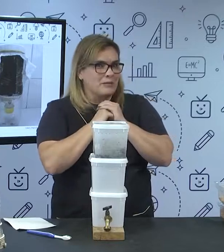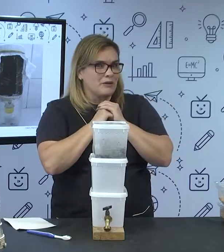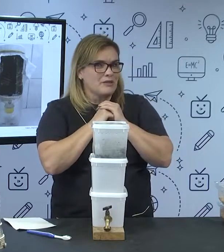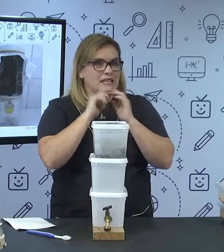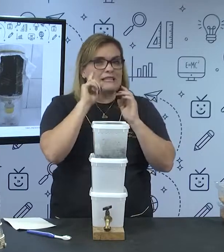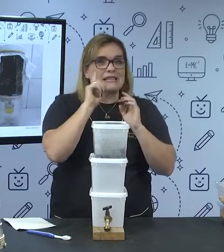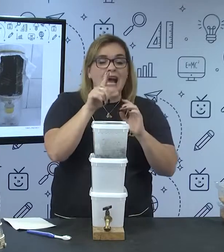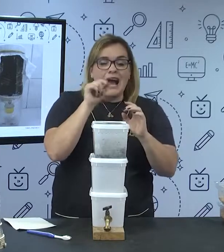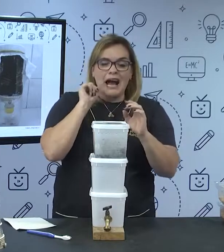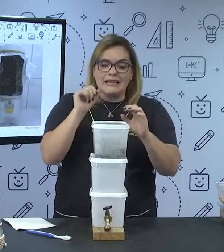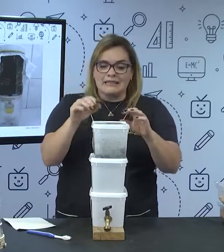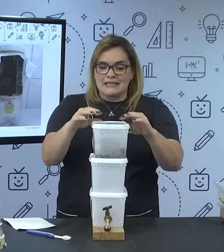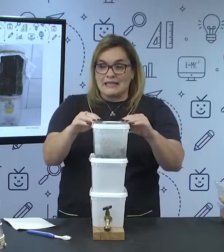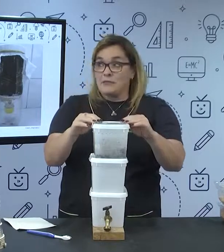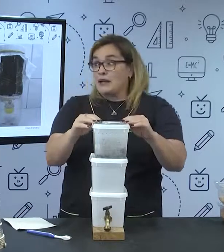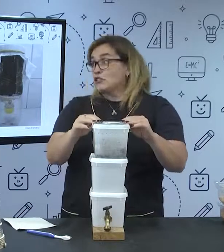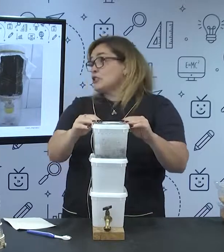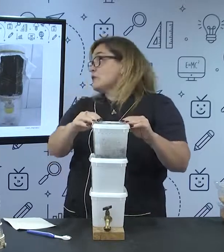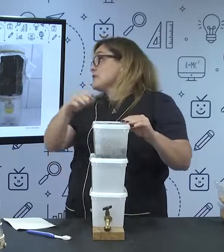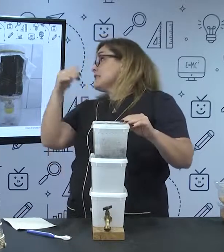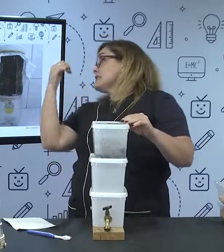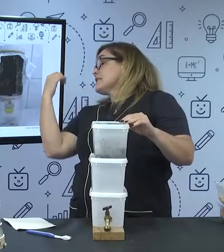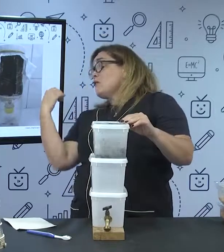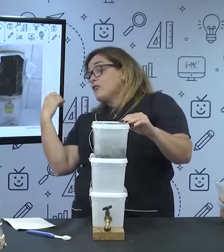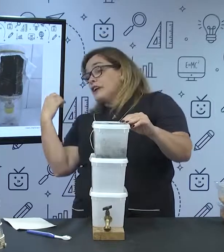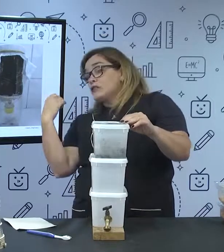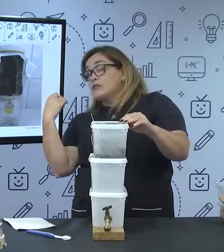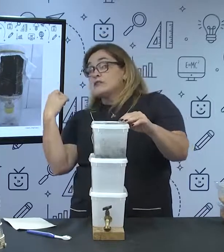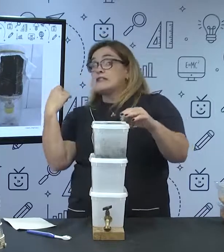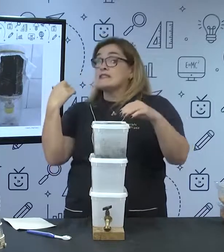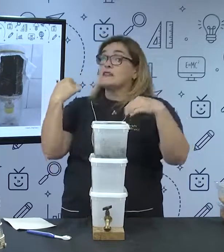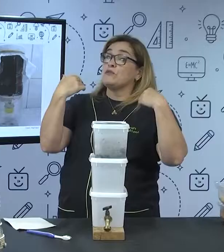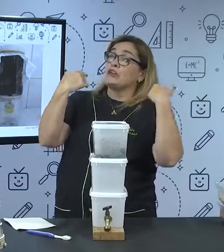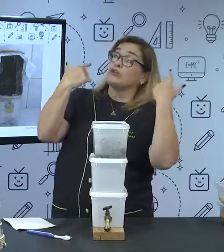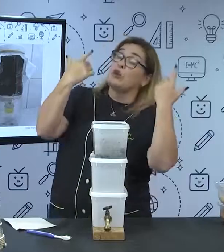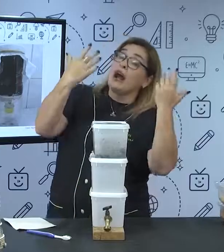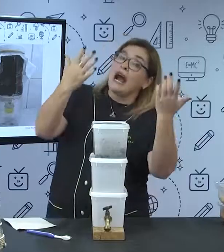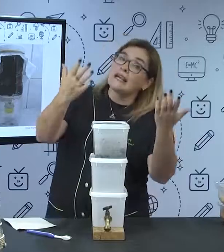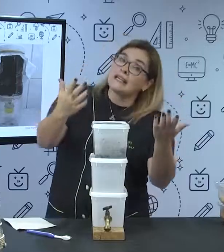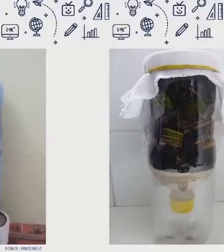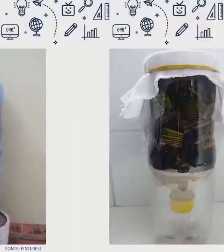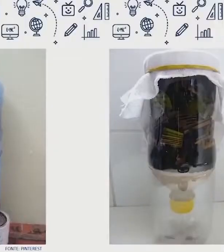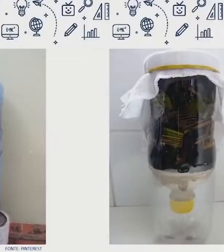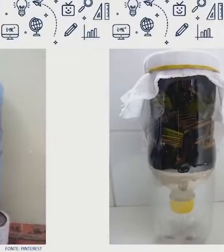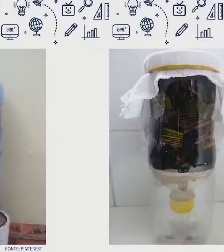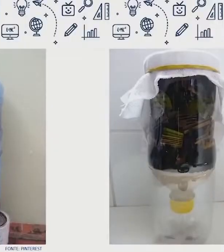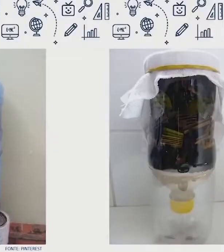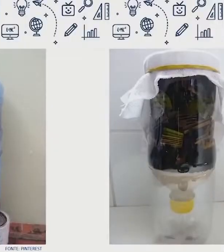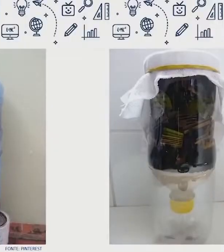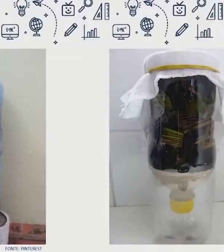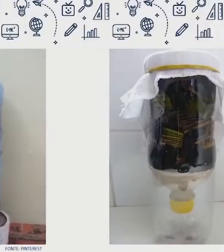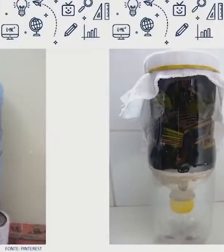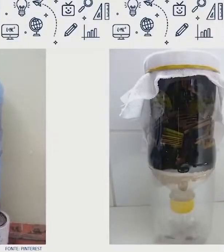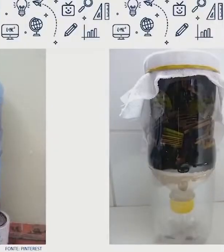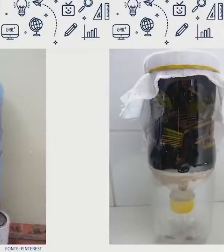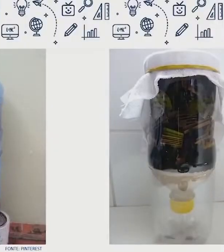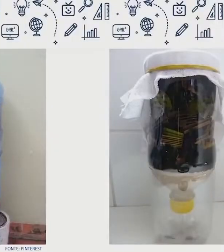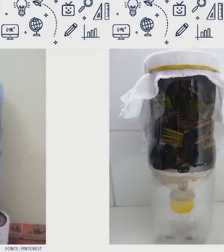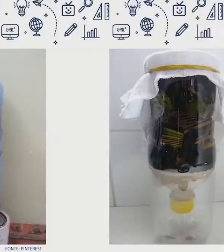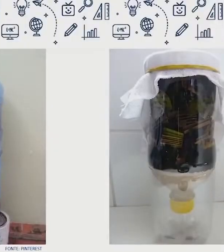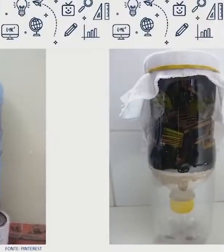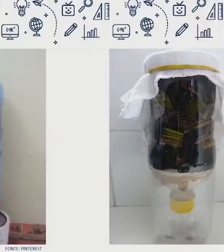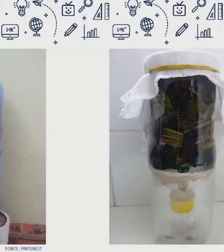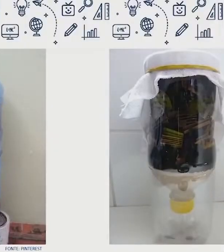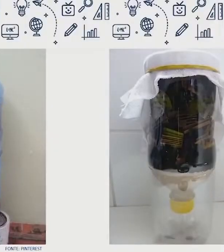Vou explicar para vocês. Aí nessa imagem que vocês estão vendo aqueles galões de